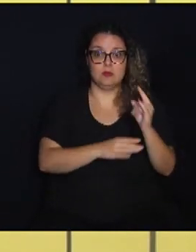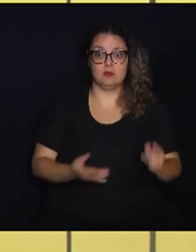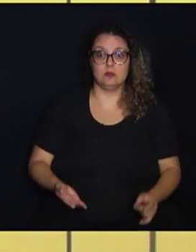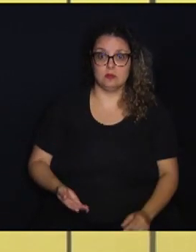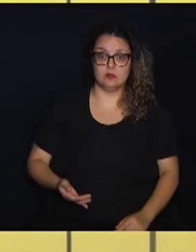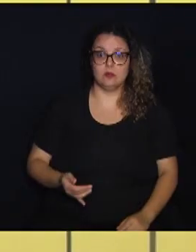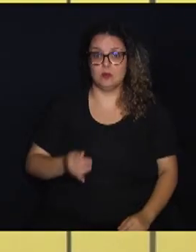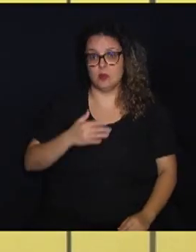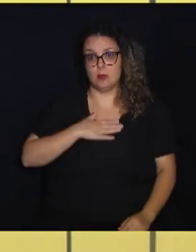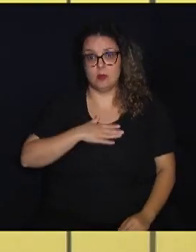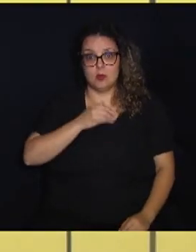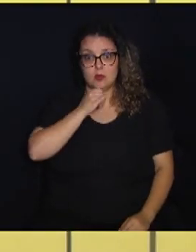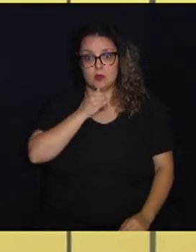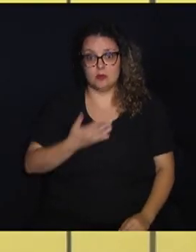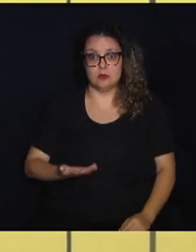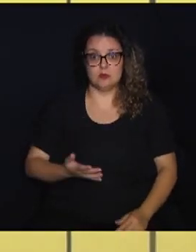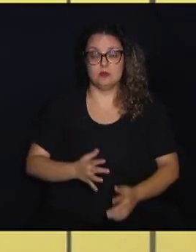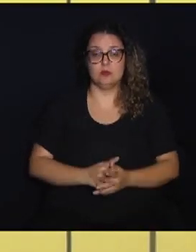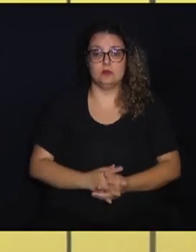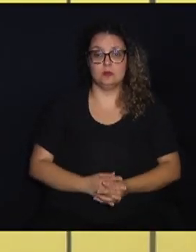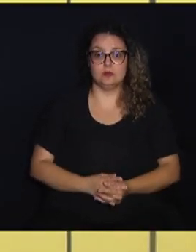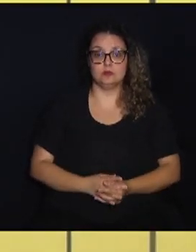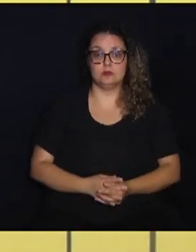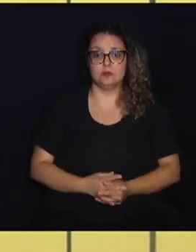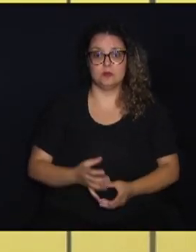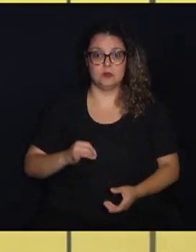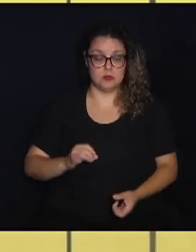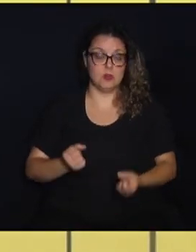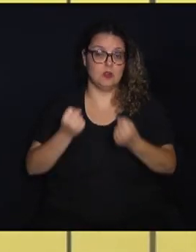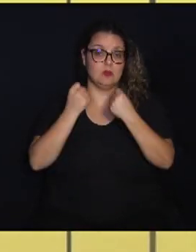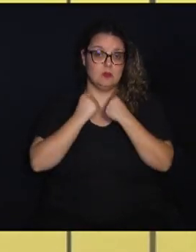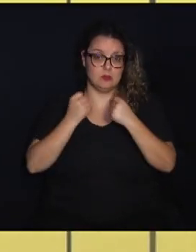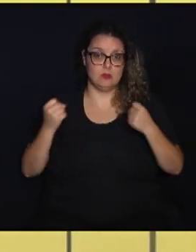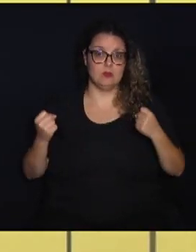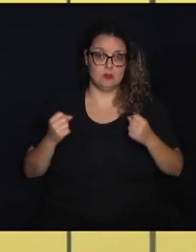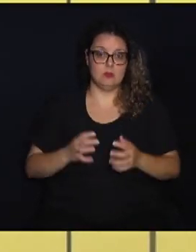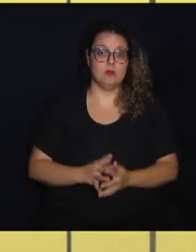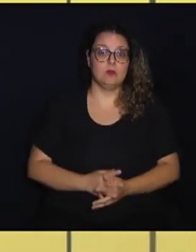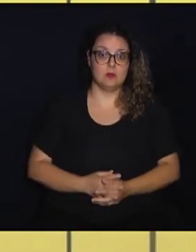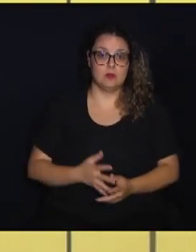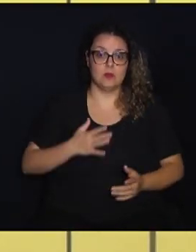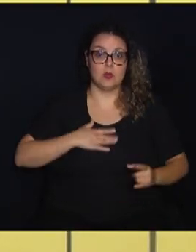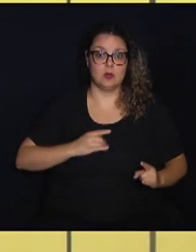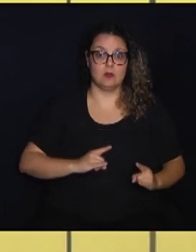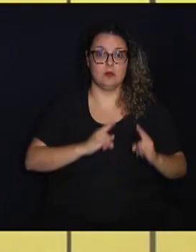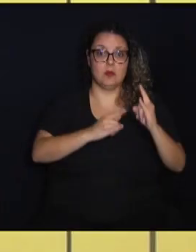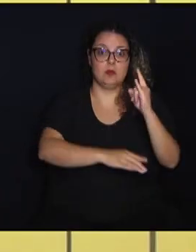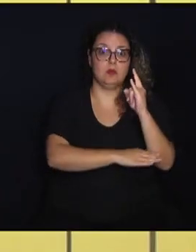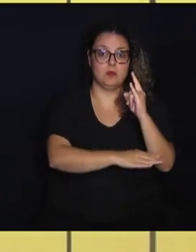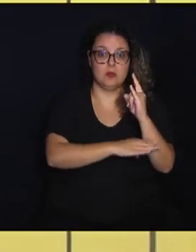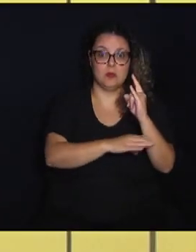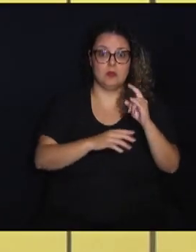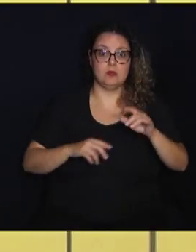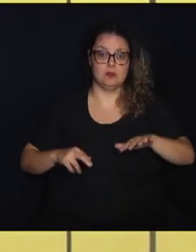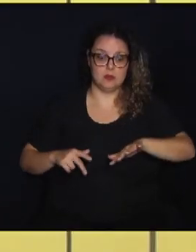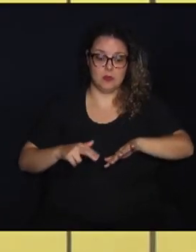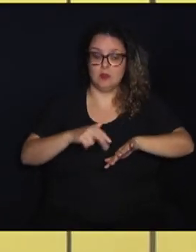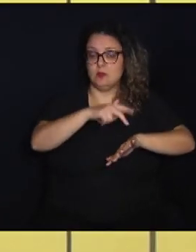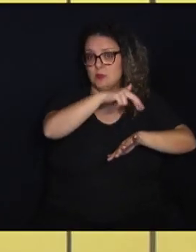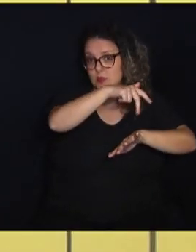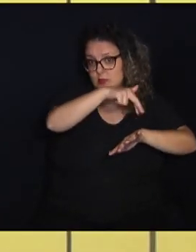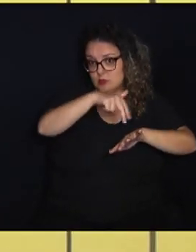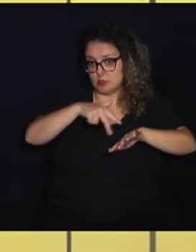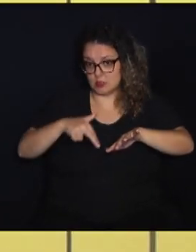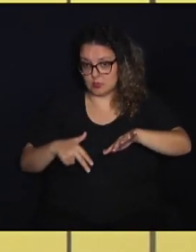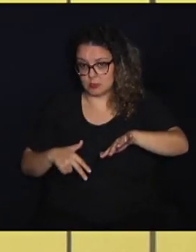meu exemplo. Se eu quiser fazer alguma atividade física no meu apartamento, eu consigo, por exemplo, descer e subir escada, eu consigo,